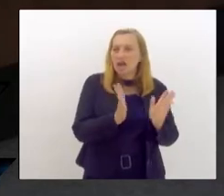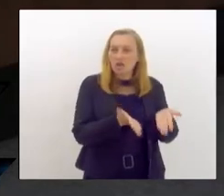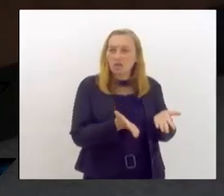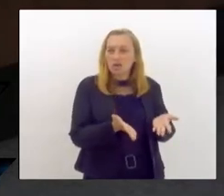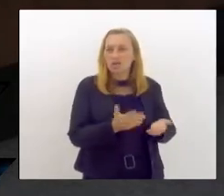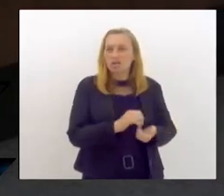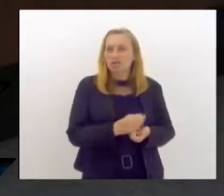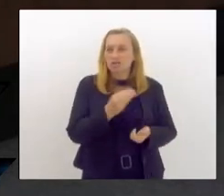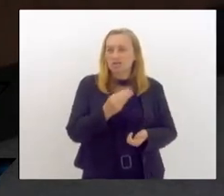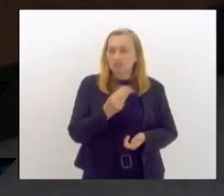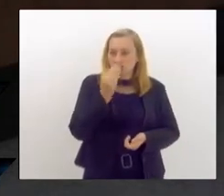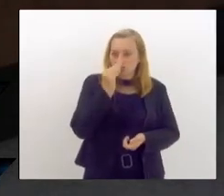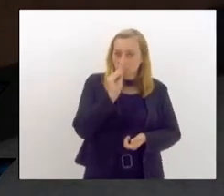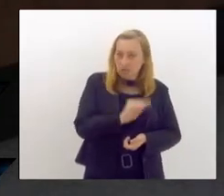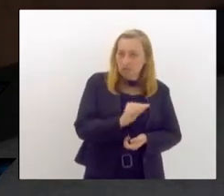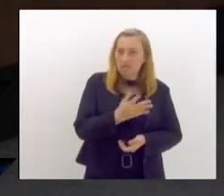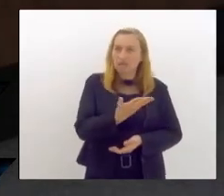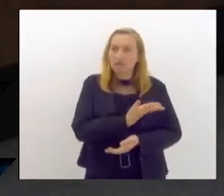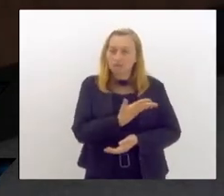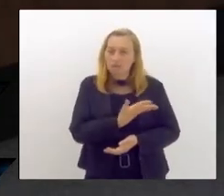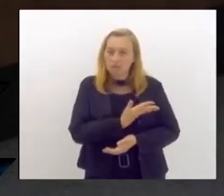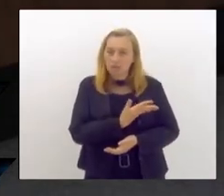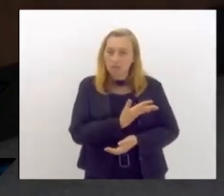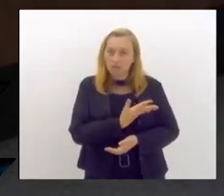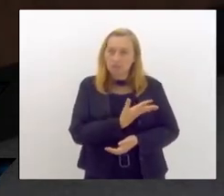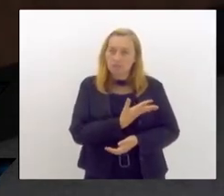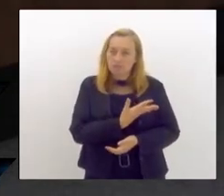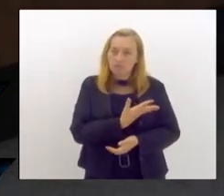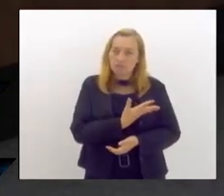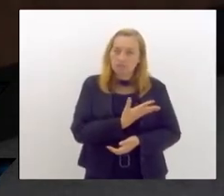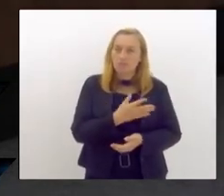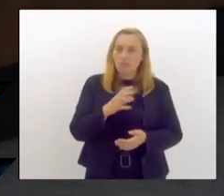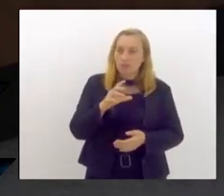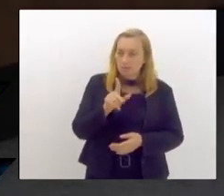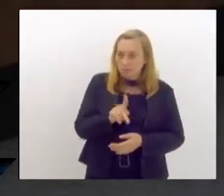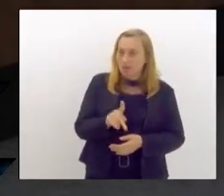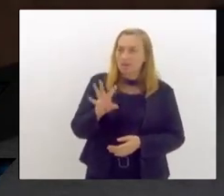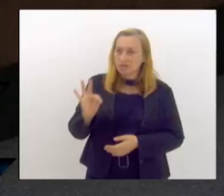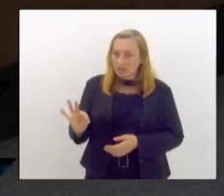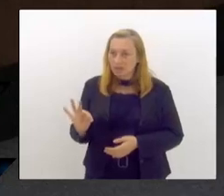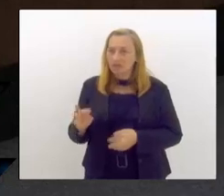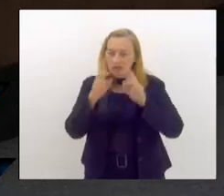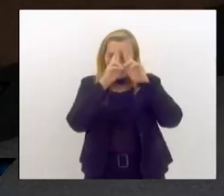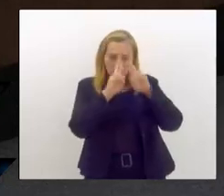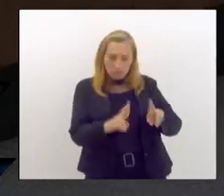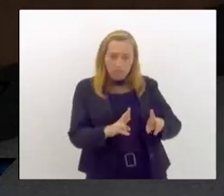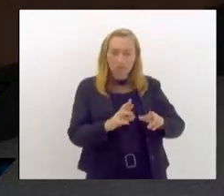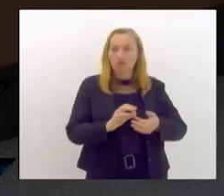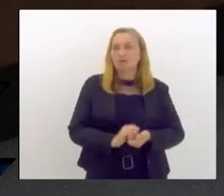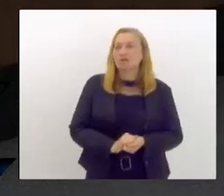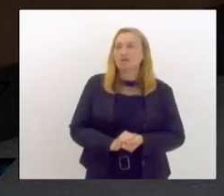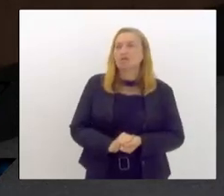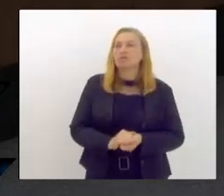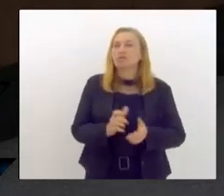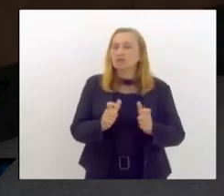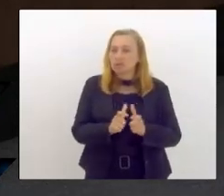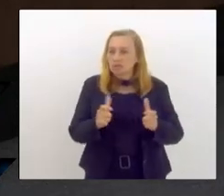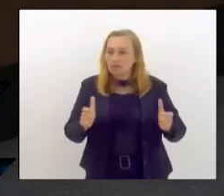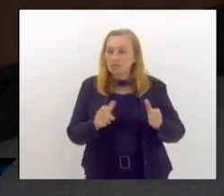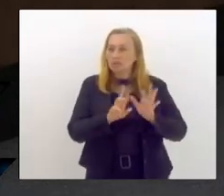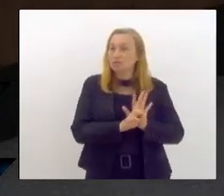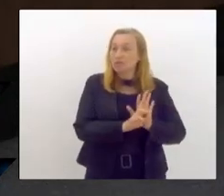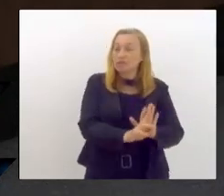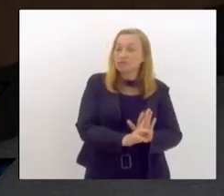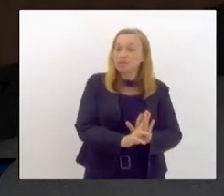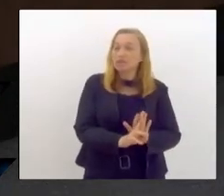desqualificar colega, desqualificar bancadas. É um desprestígio ao PT, que merece o nosso respeito, um partido com ampla representação, um partido que